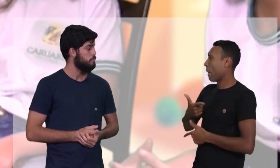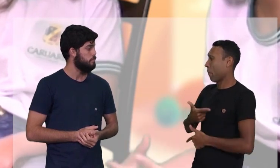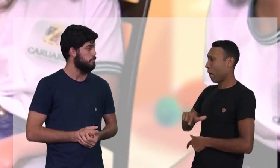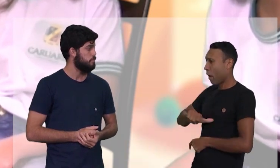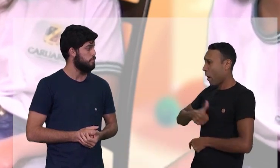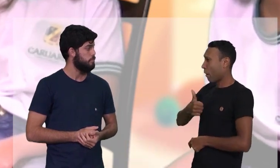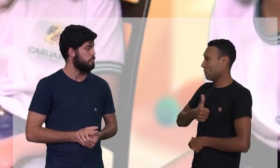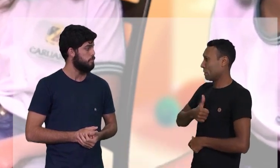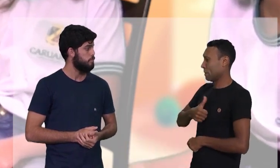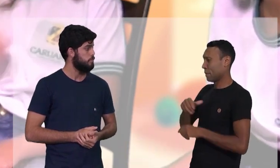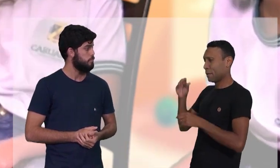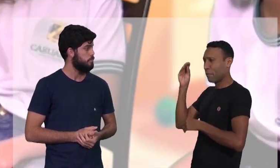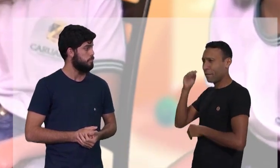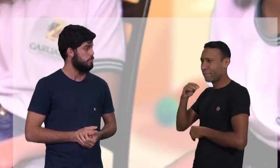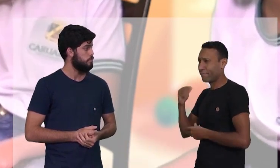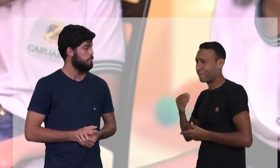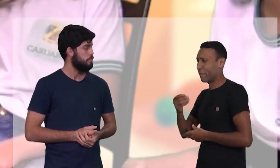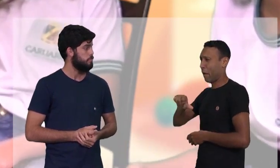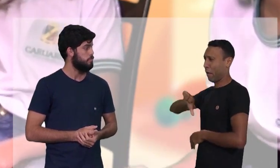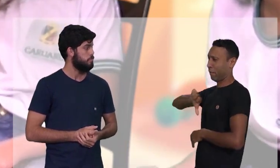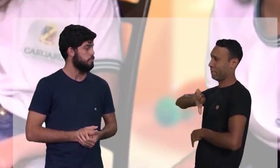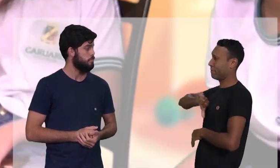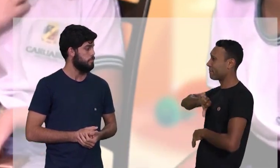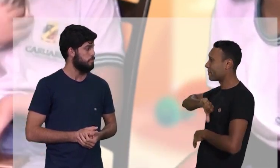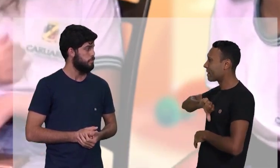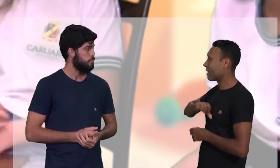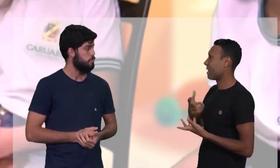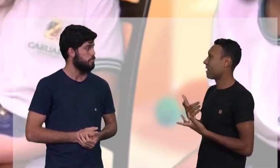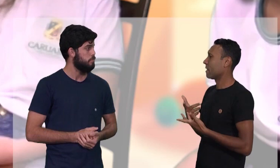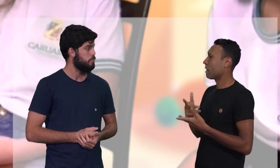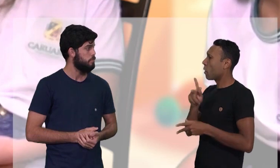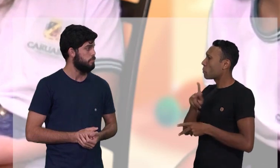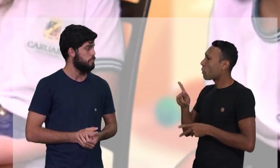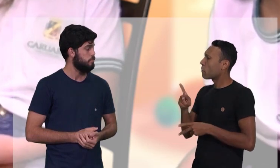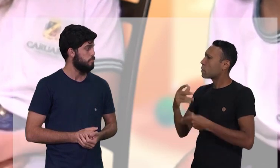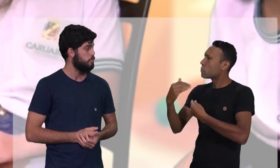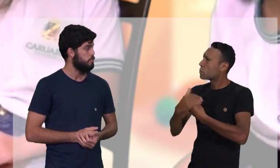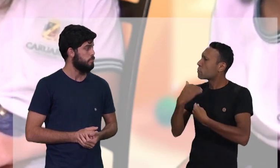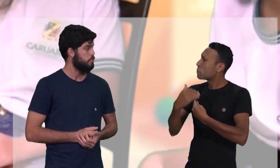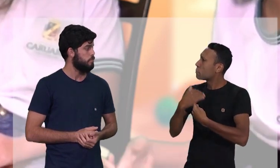e quando eu falei com os meus amigos da escola e com alguns professores,